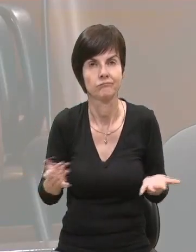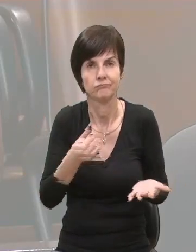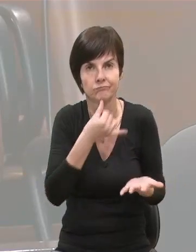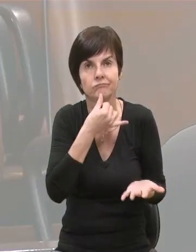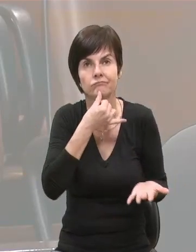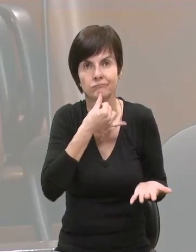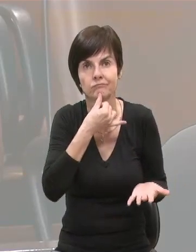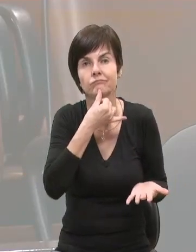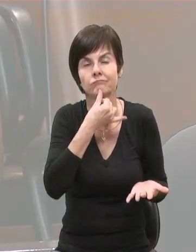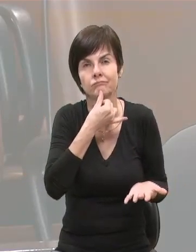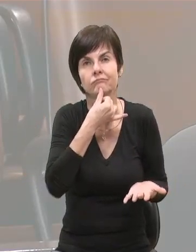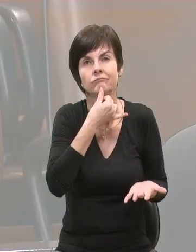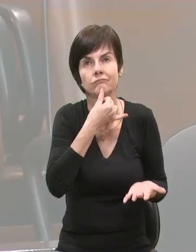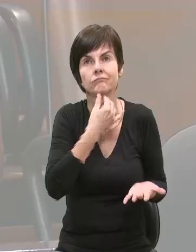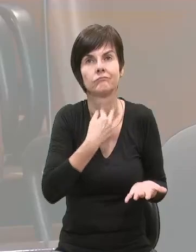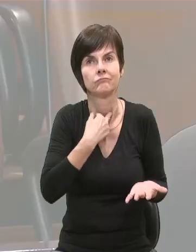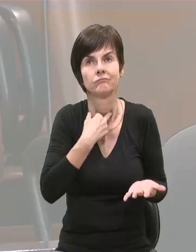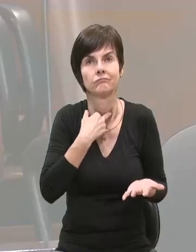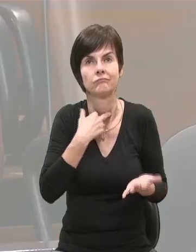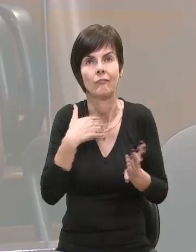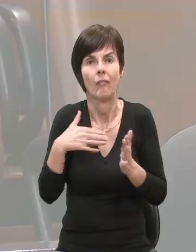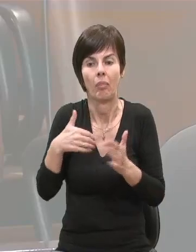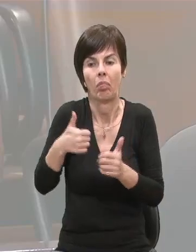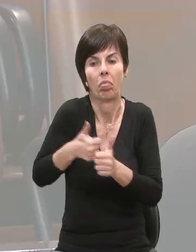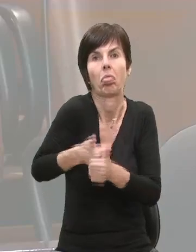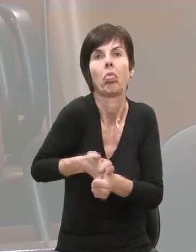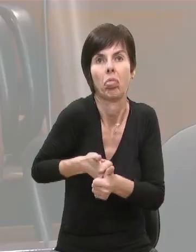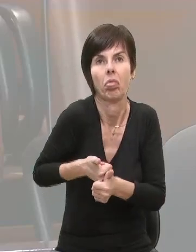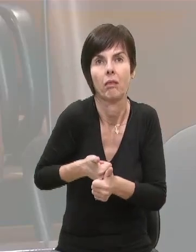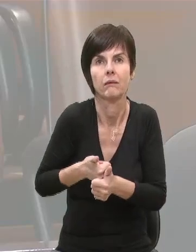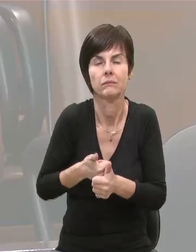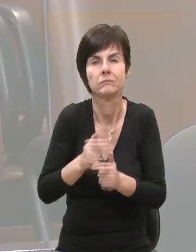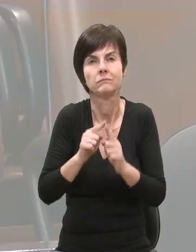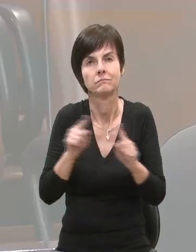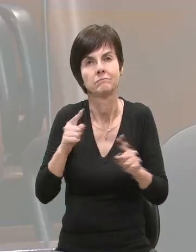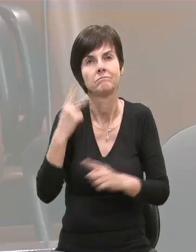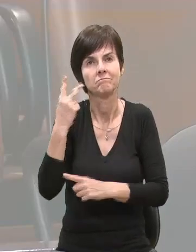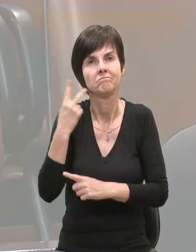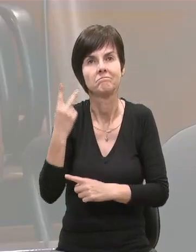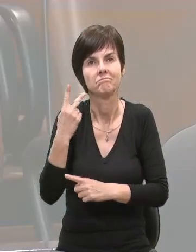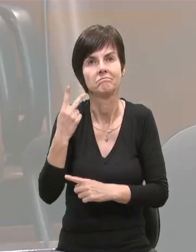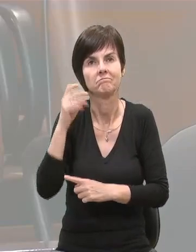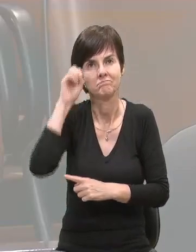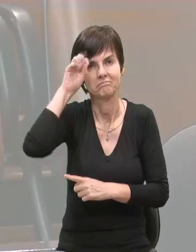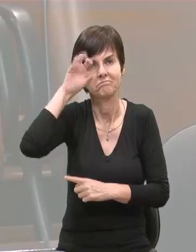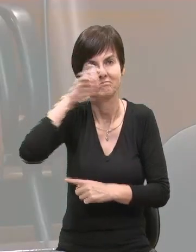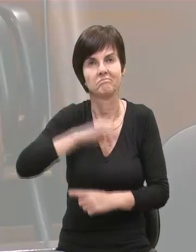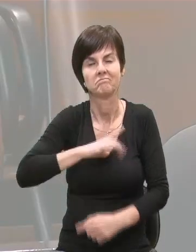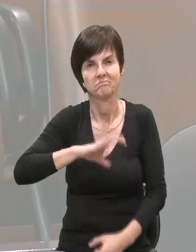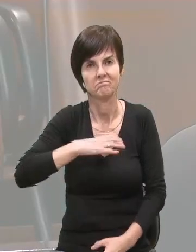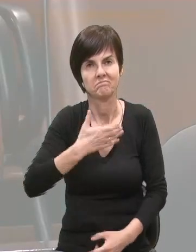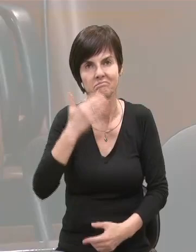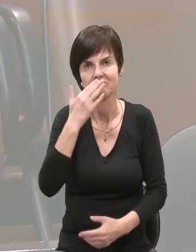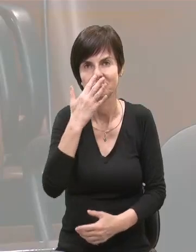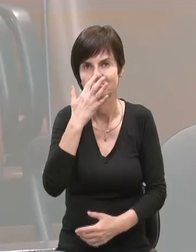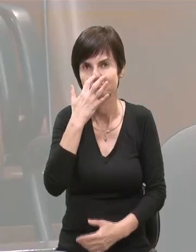infelizmente, nós não podemos deixar para a última hora. Mas o senhor tem coragem, vereador Fiuza, eu lhe admiro muito, viu? Porque, olha, o senhor